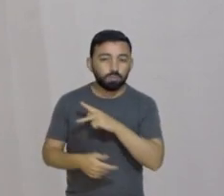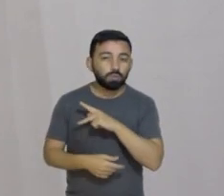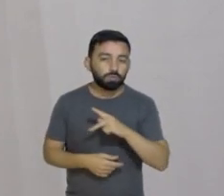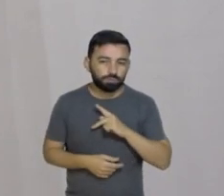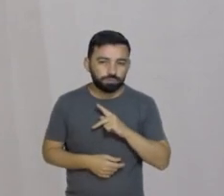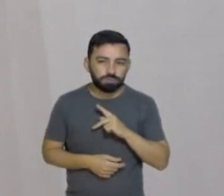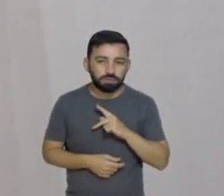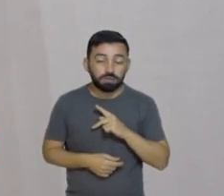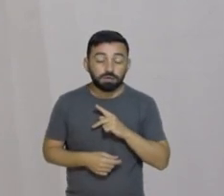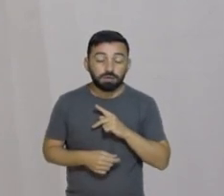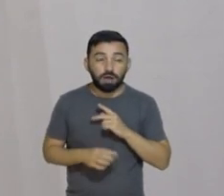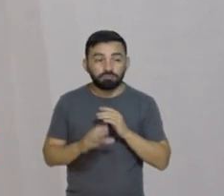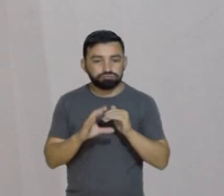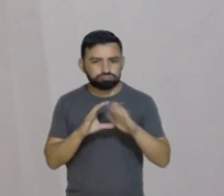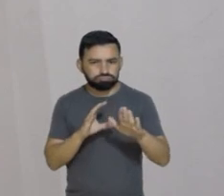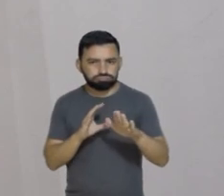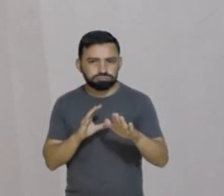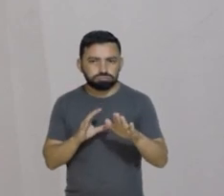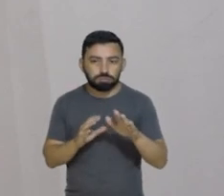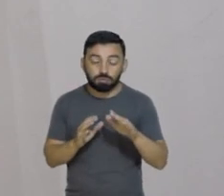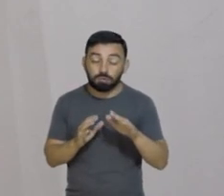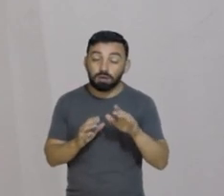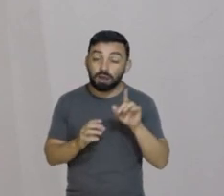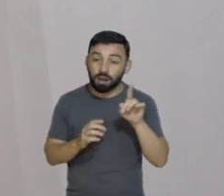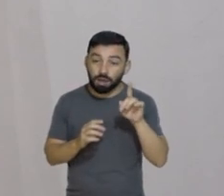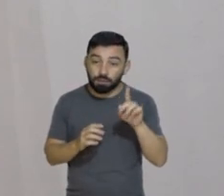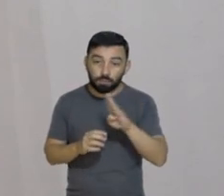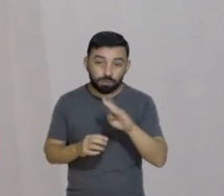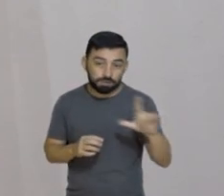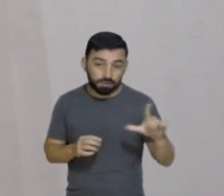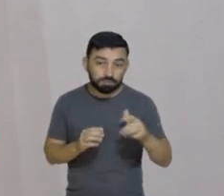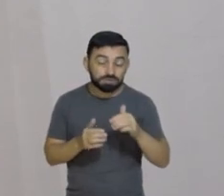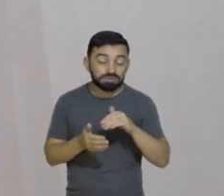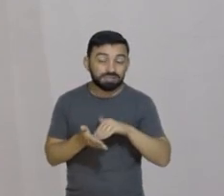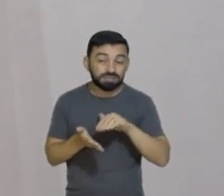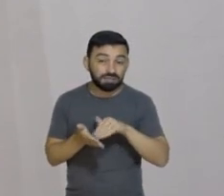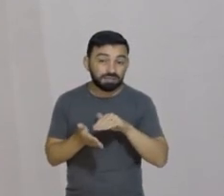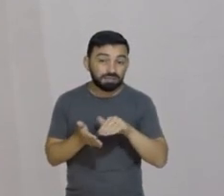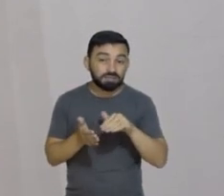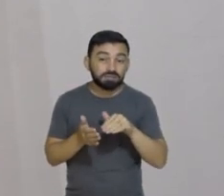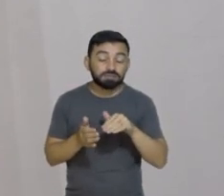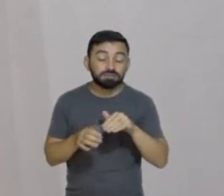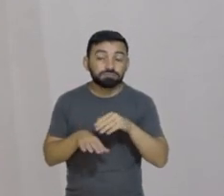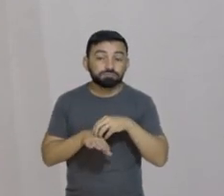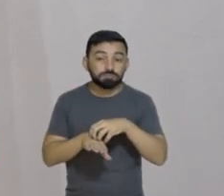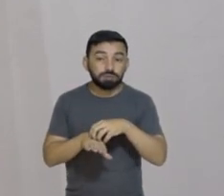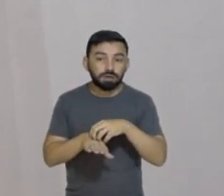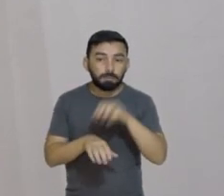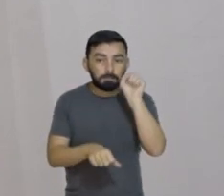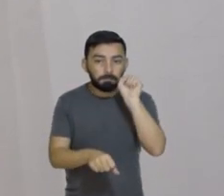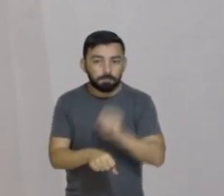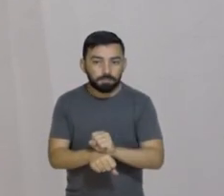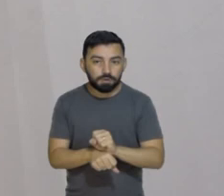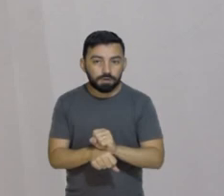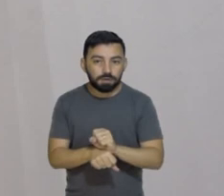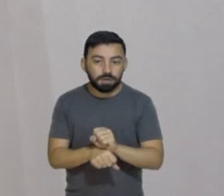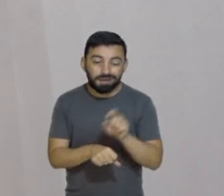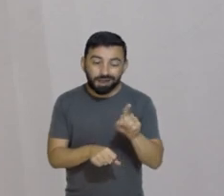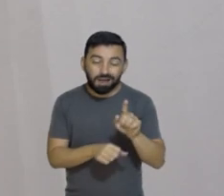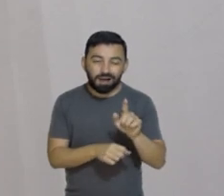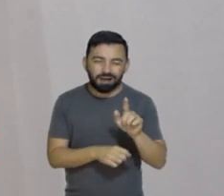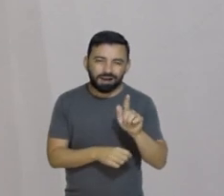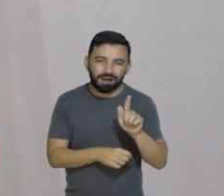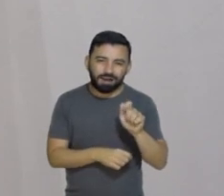de Transporte de Blumenau para que interrompesse o transporte público que liga